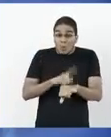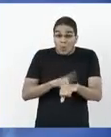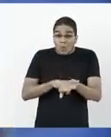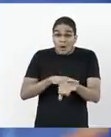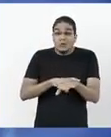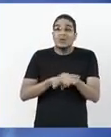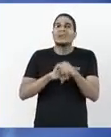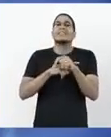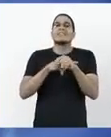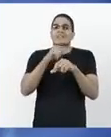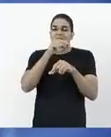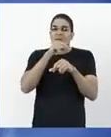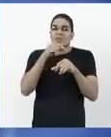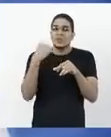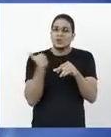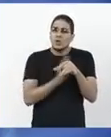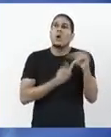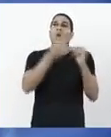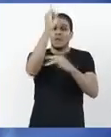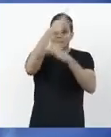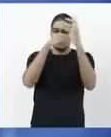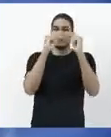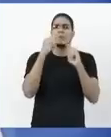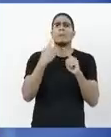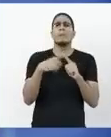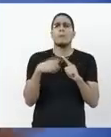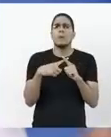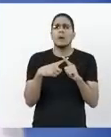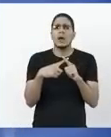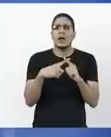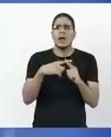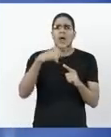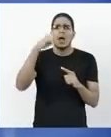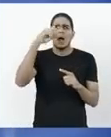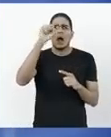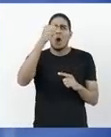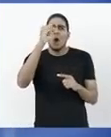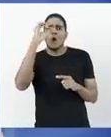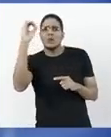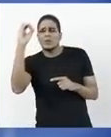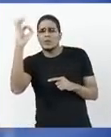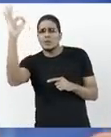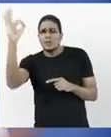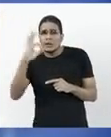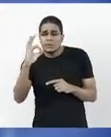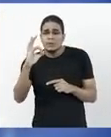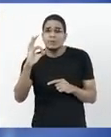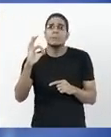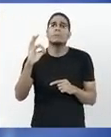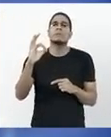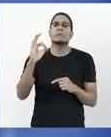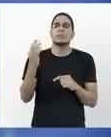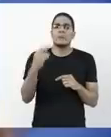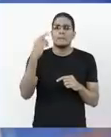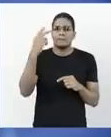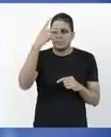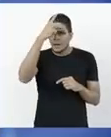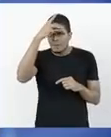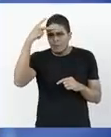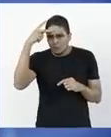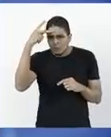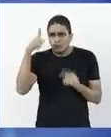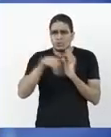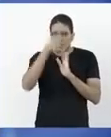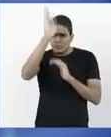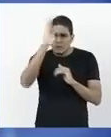país. Se 80% da população de Belém quer mudança, quase 100% dos brasileiros quer renovação na política. É você olhar